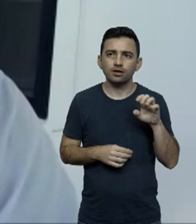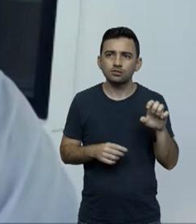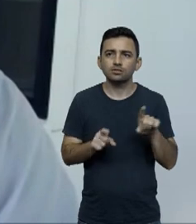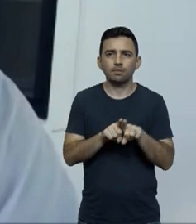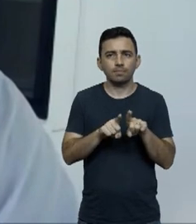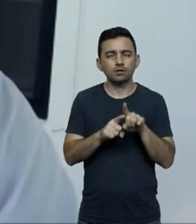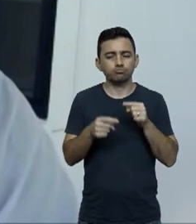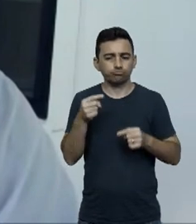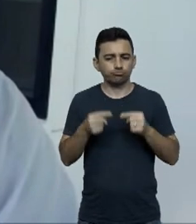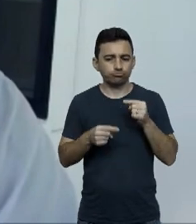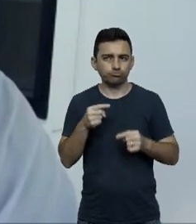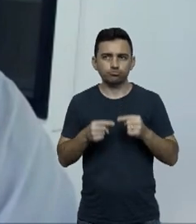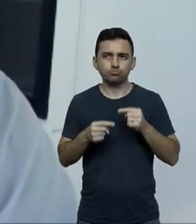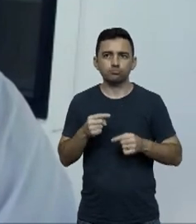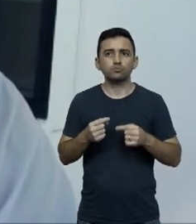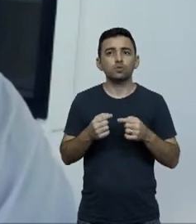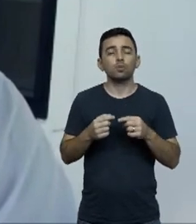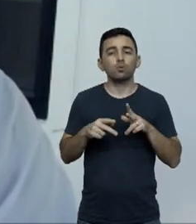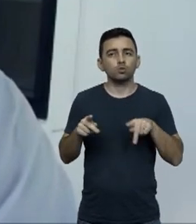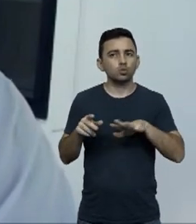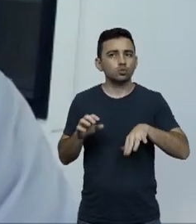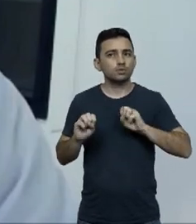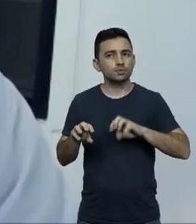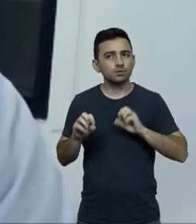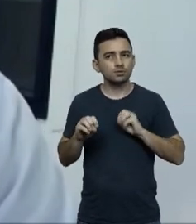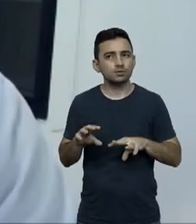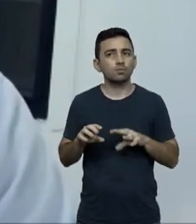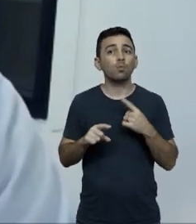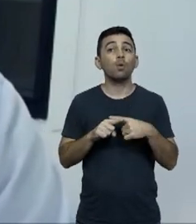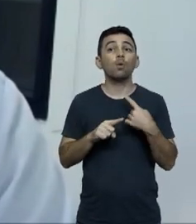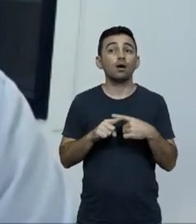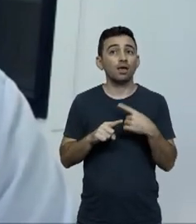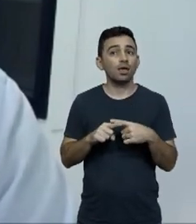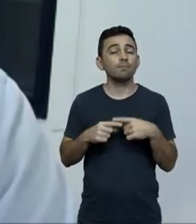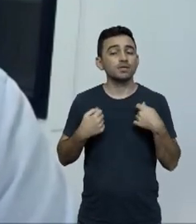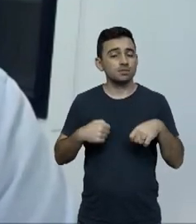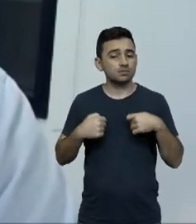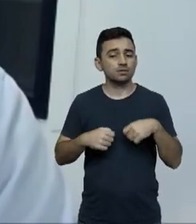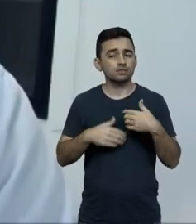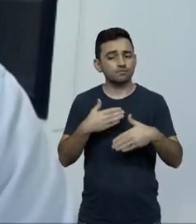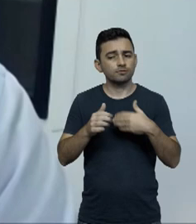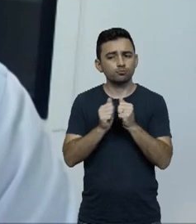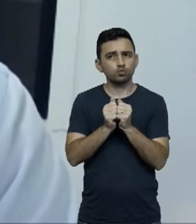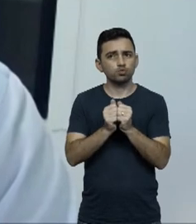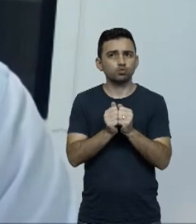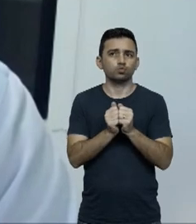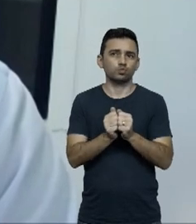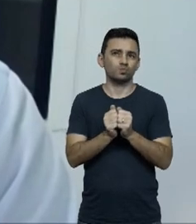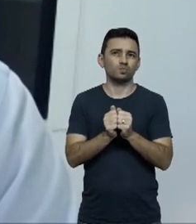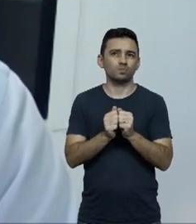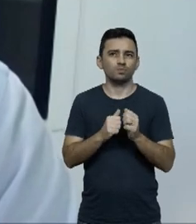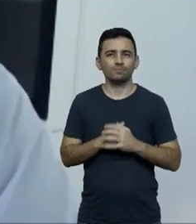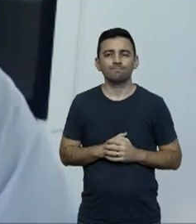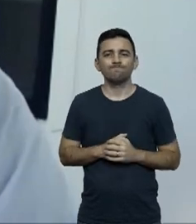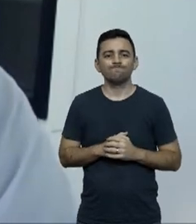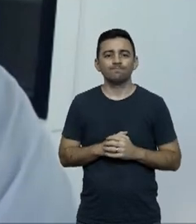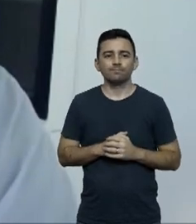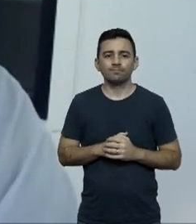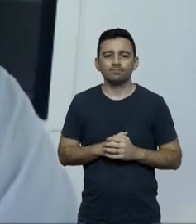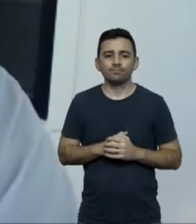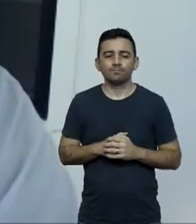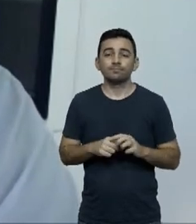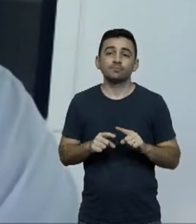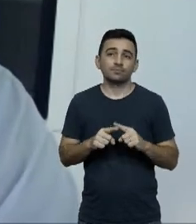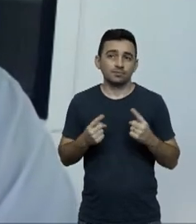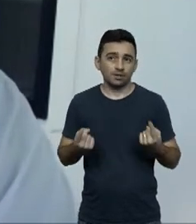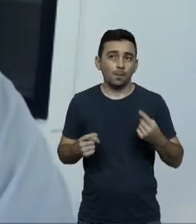conjuntamente com o promotor da educação Porque isso tem que caminhar conjuntamente então é esse